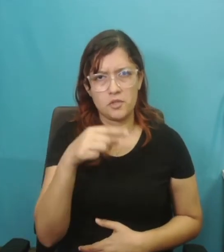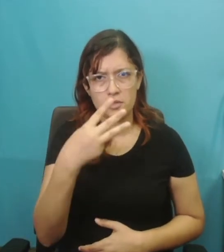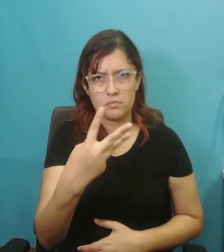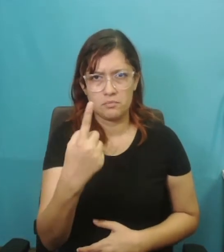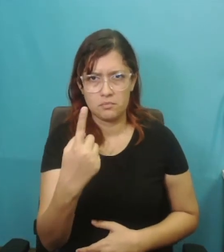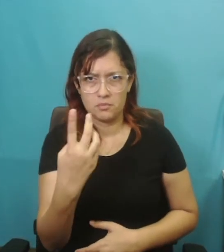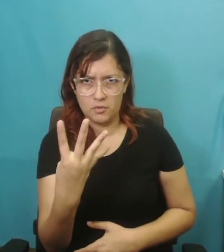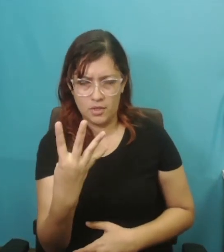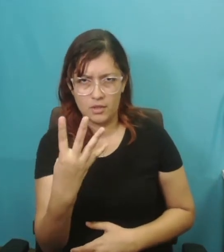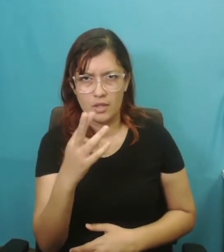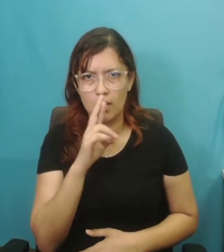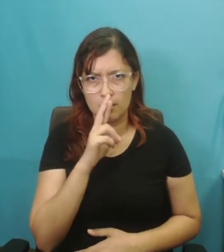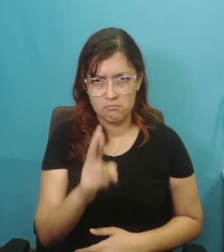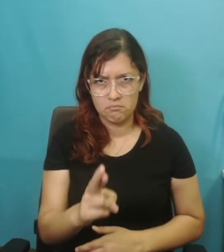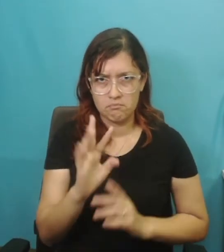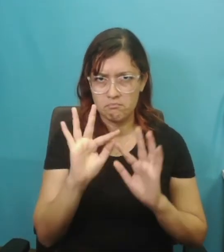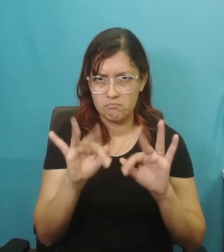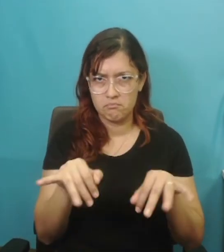Mas